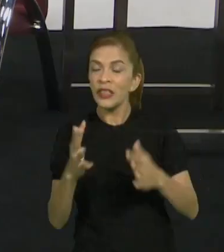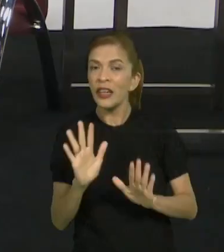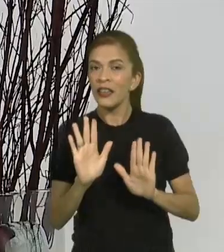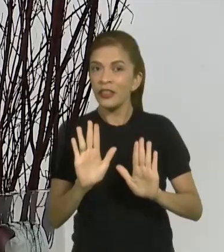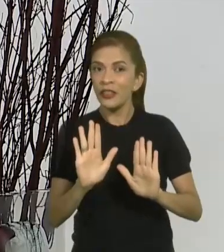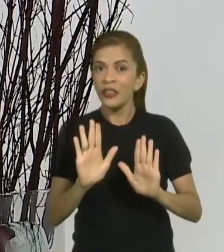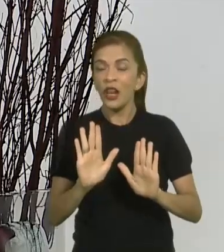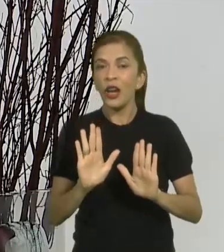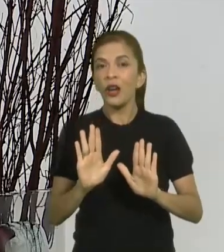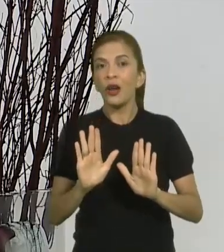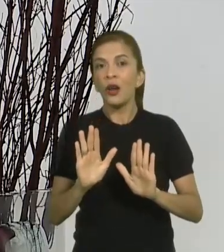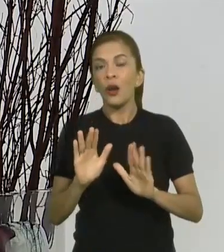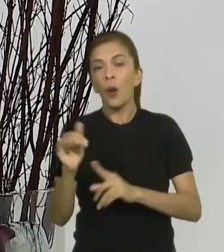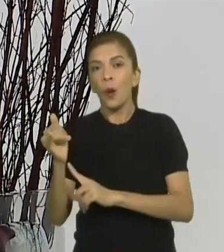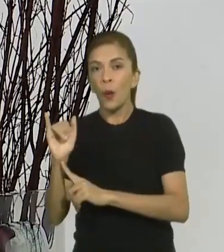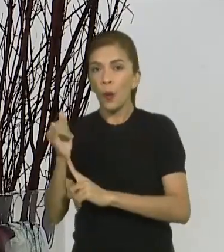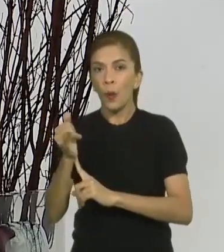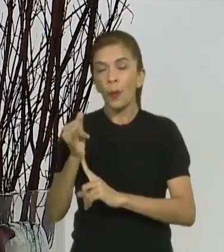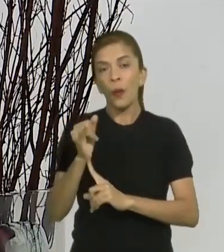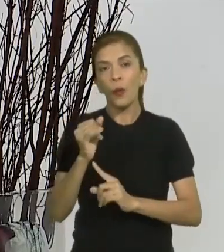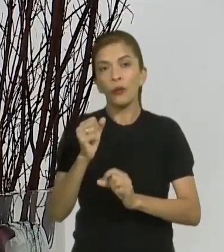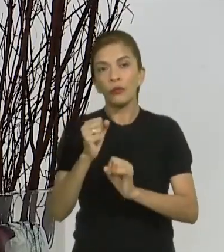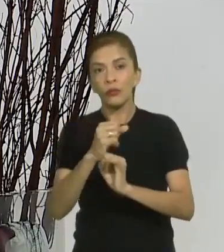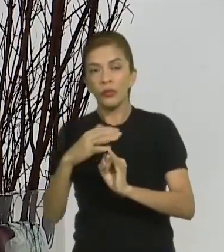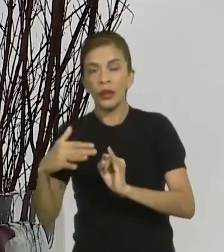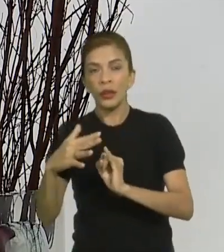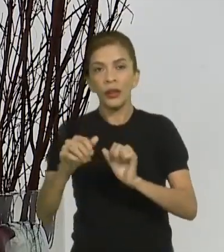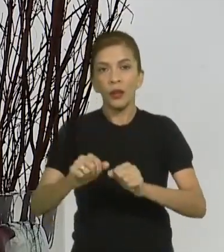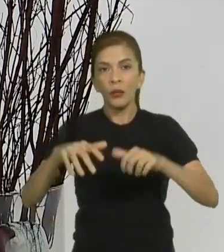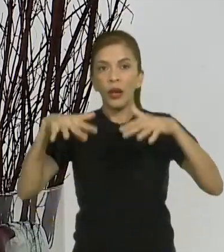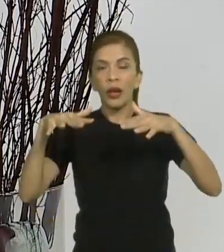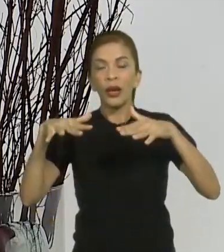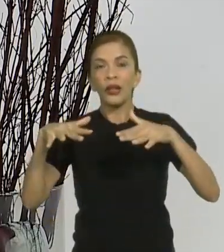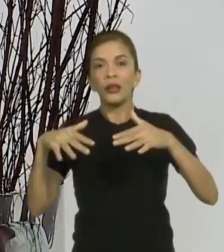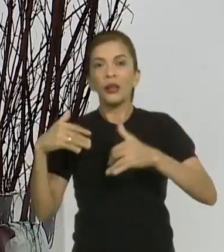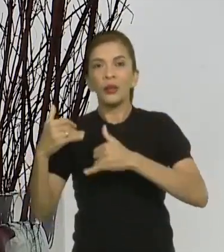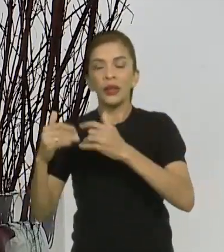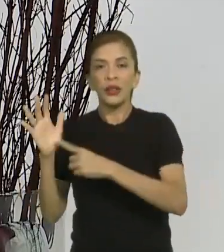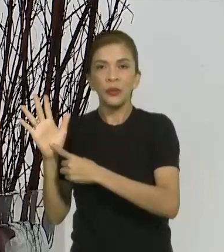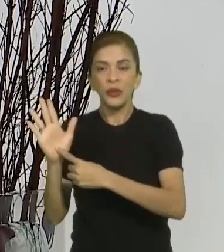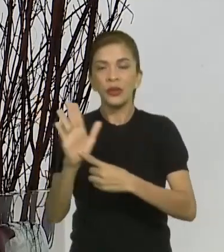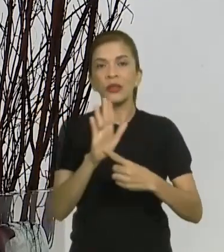da Ilha não é apenas uma brincadeira para os palcos no período junino.